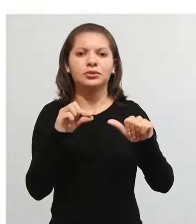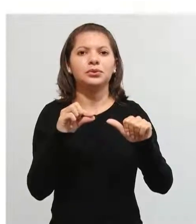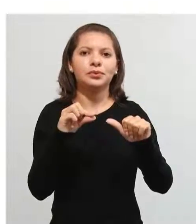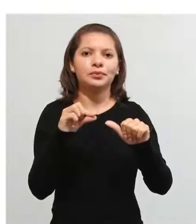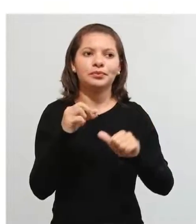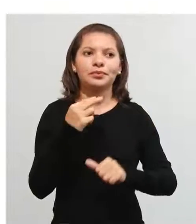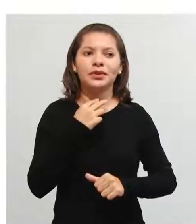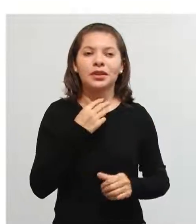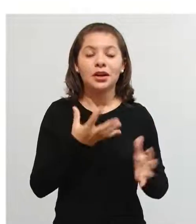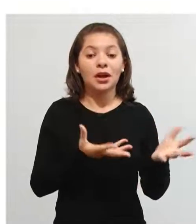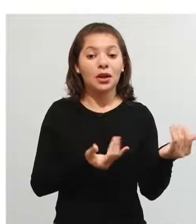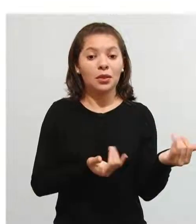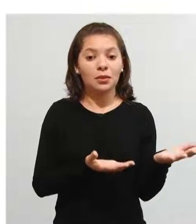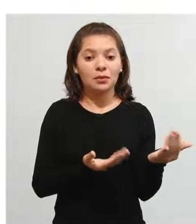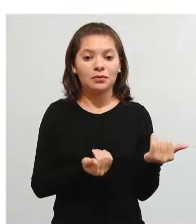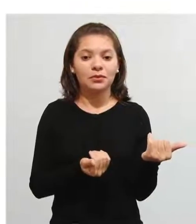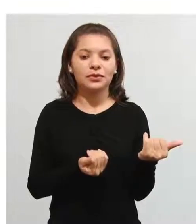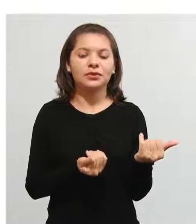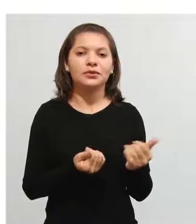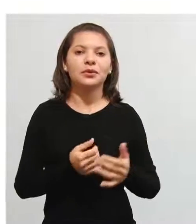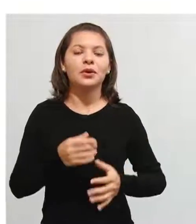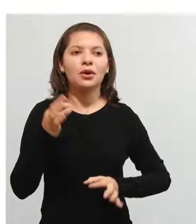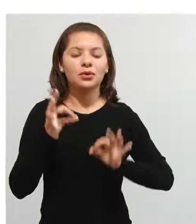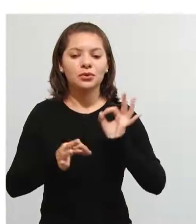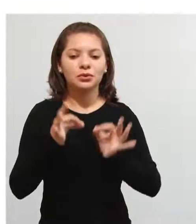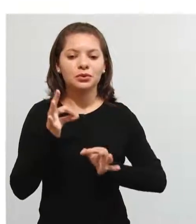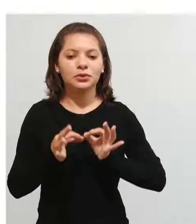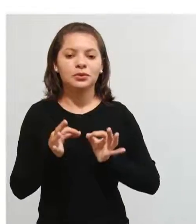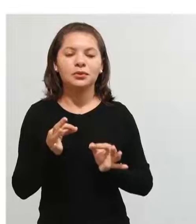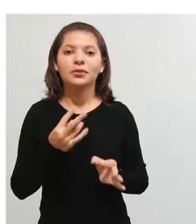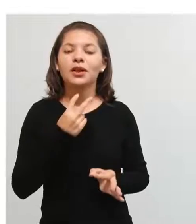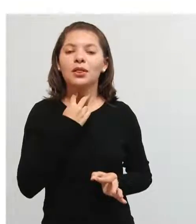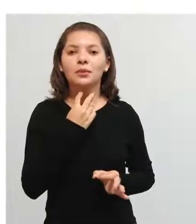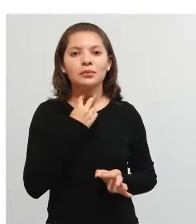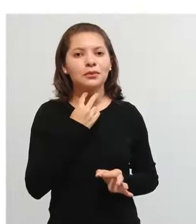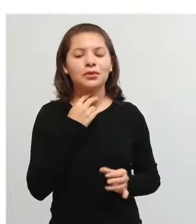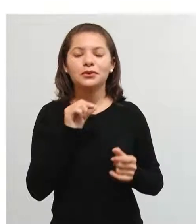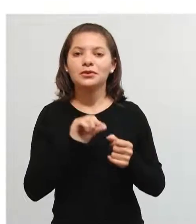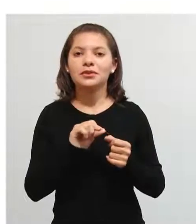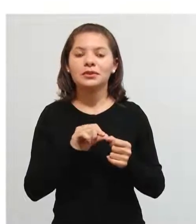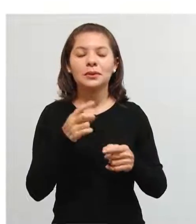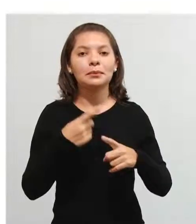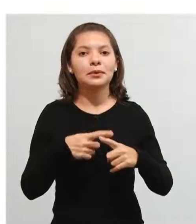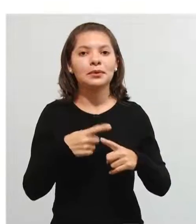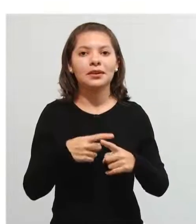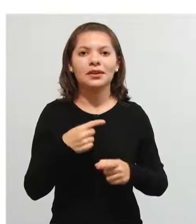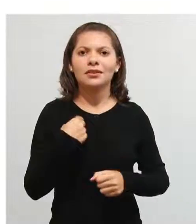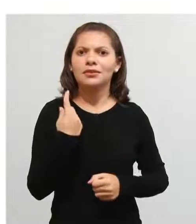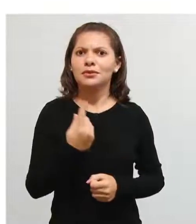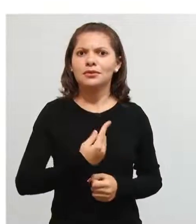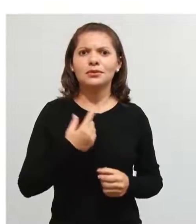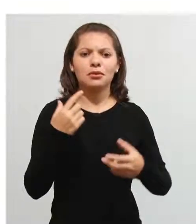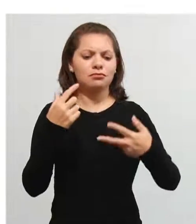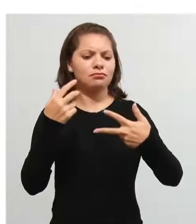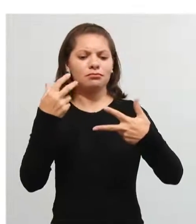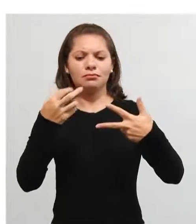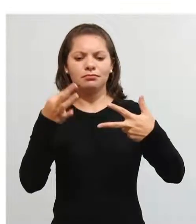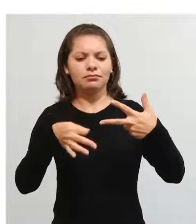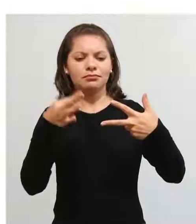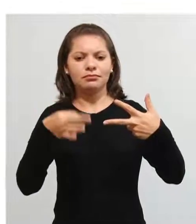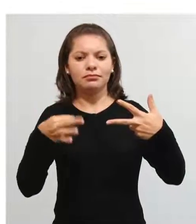estaria inovando no ordenamento jurídico. E eu não posso estar fazendo isso porque eu não sou o poder legislativo para